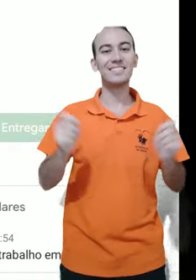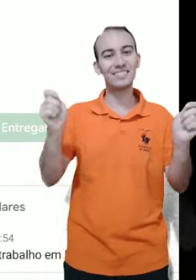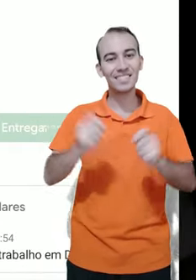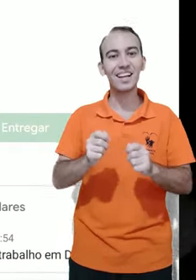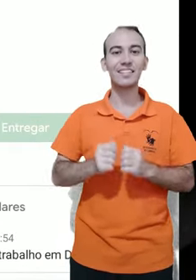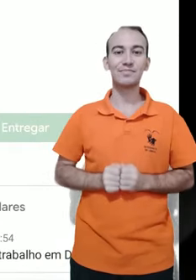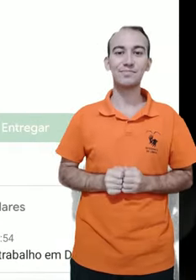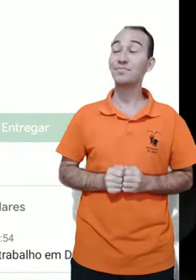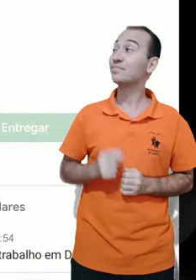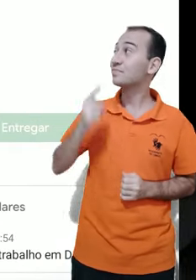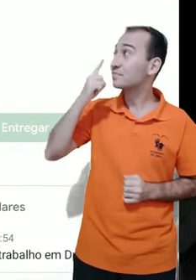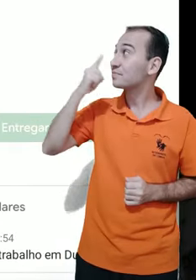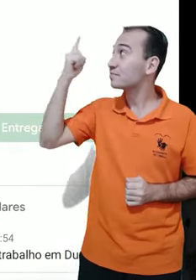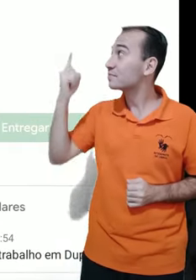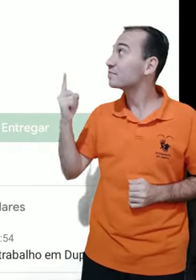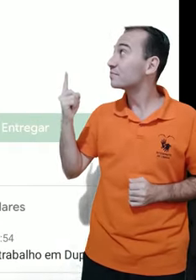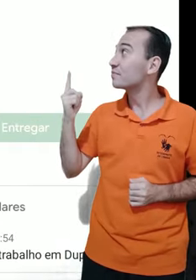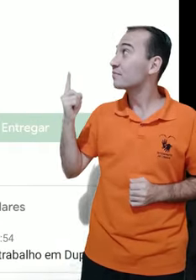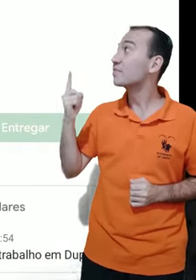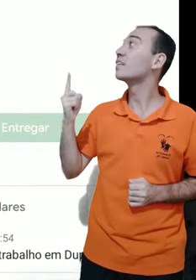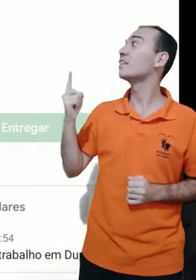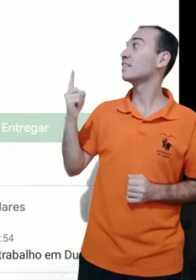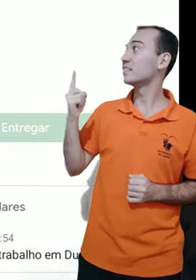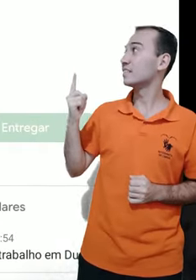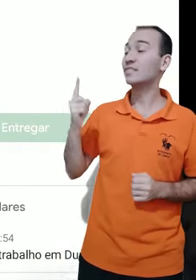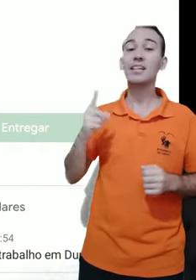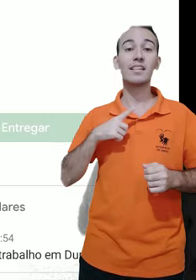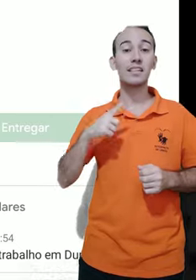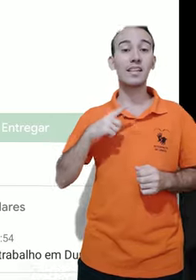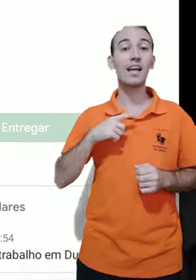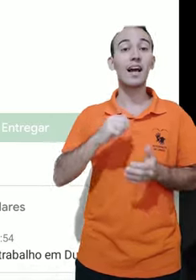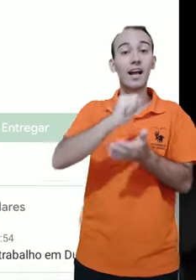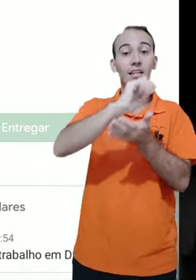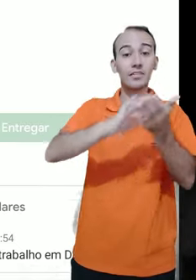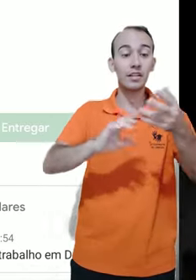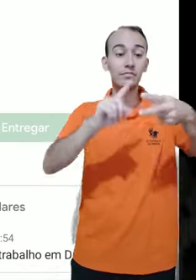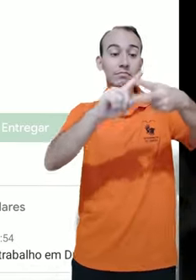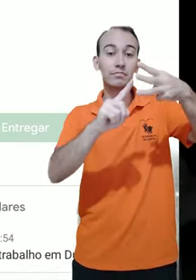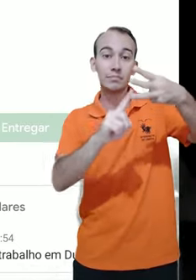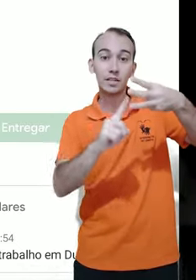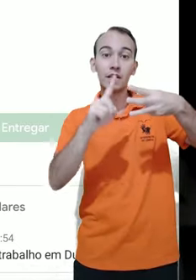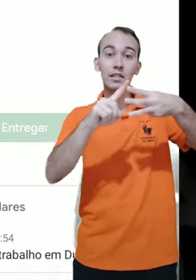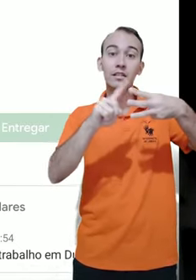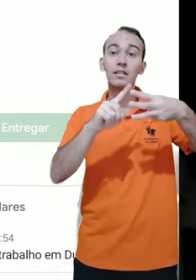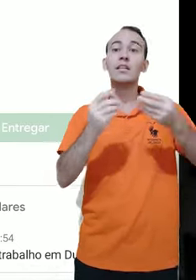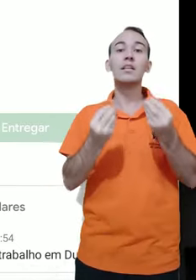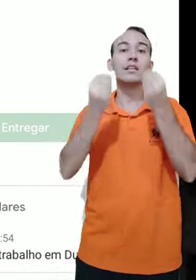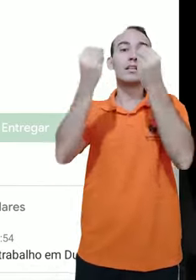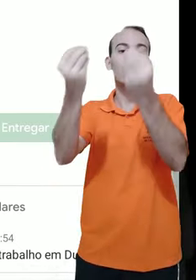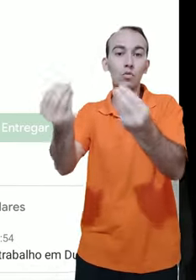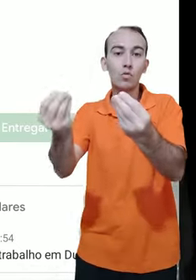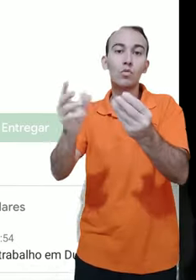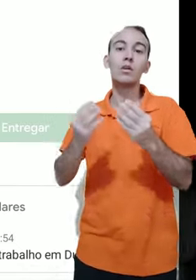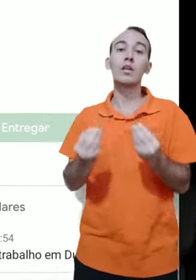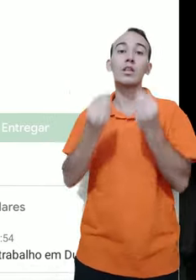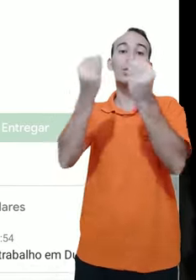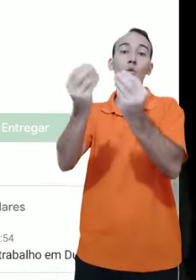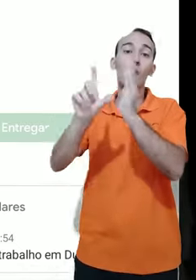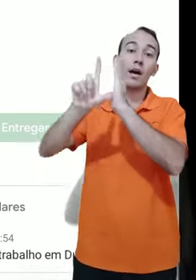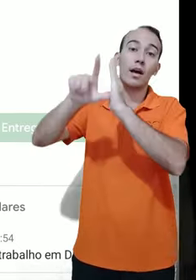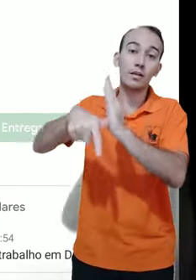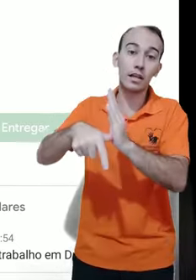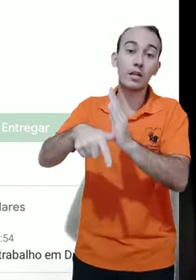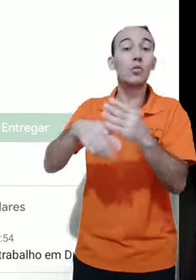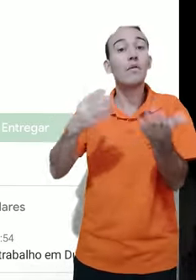O Auto da pergunta tem a classificação do conteúdo que varia em pendente atribuído entregue e entregue com